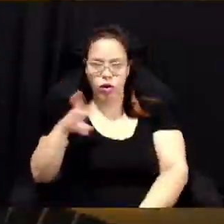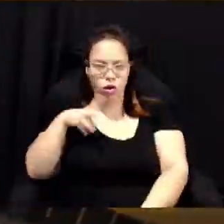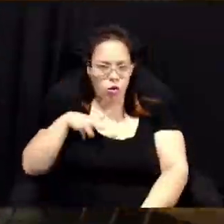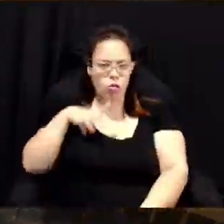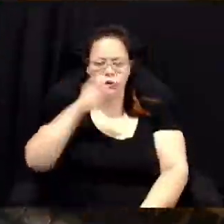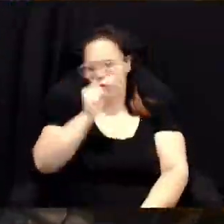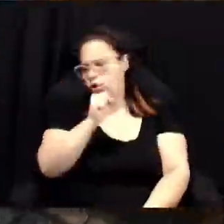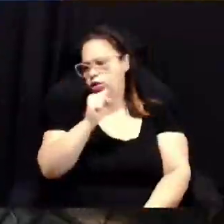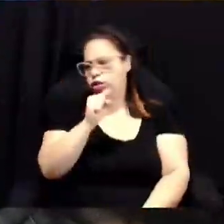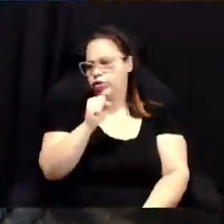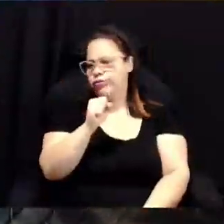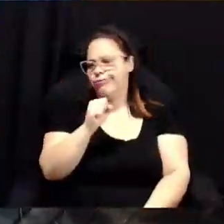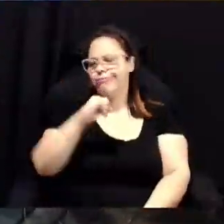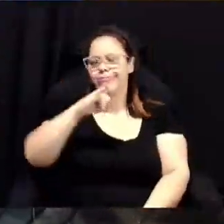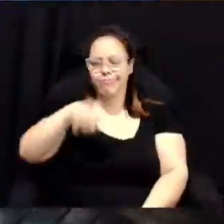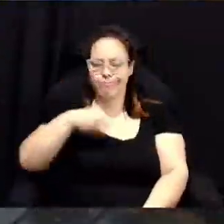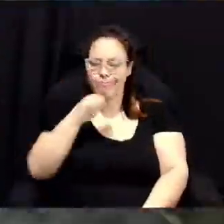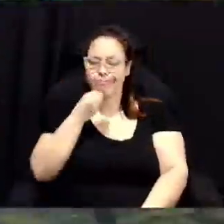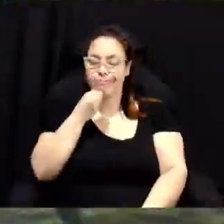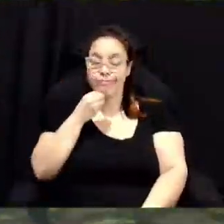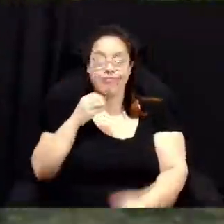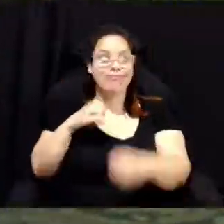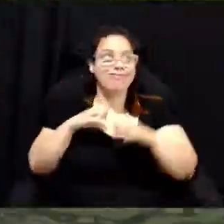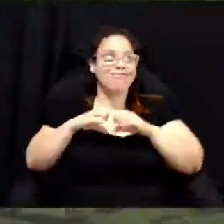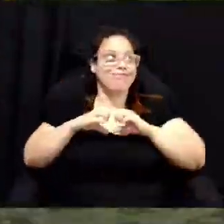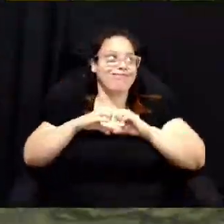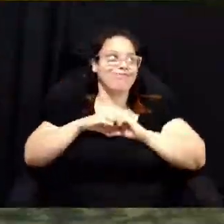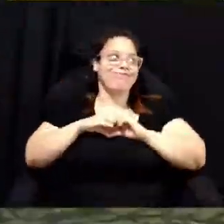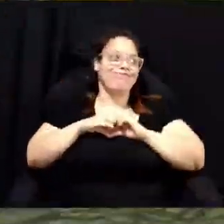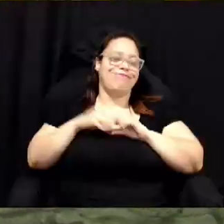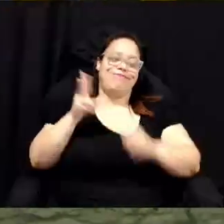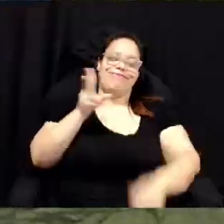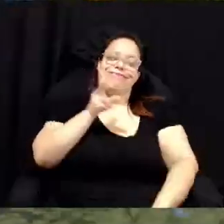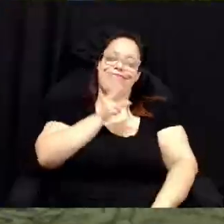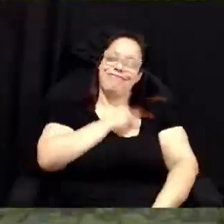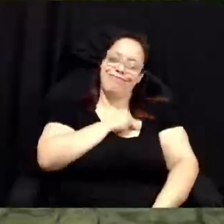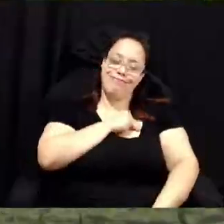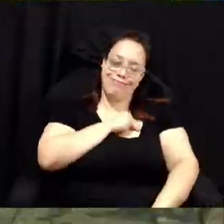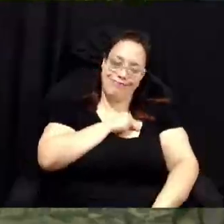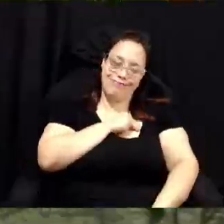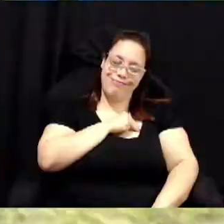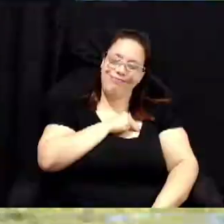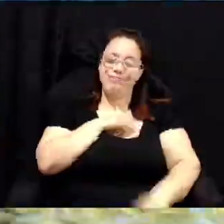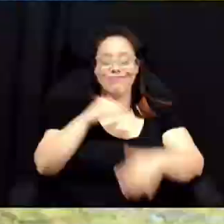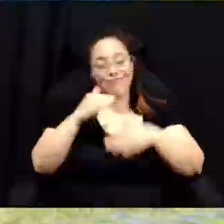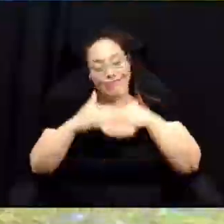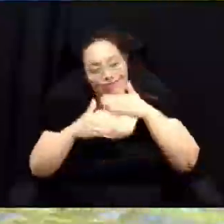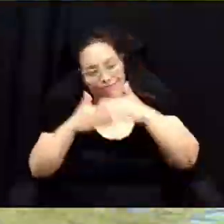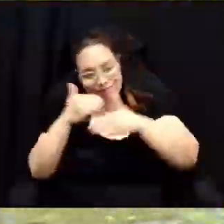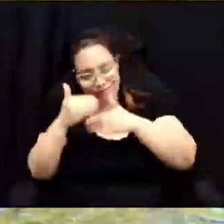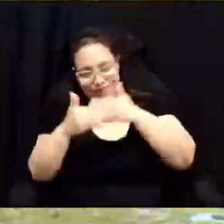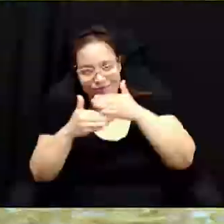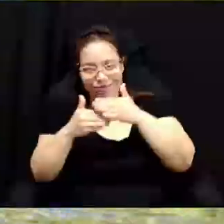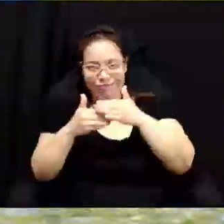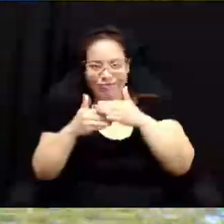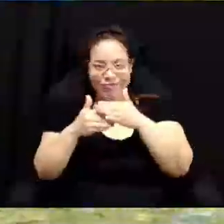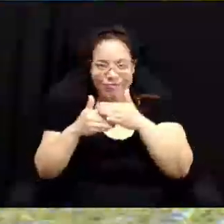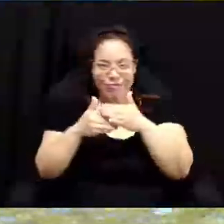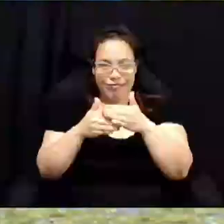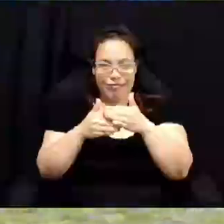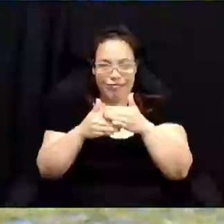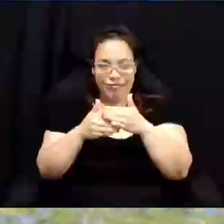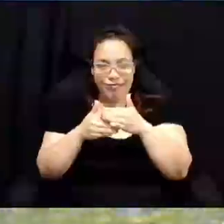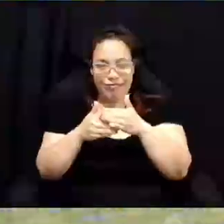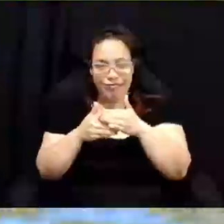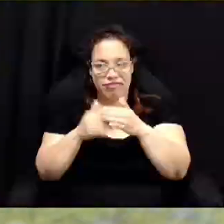tive a oportunidade e fiquei apaixonado pelo esporte, e assim tenho seguido, sem planos de me